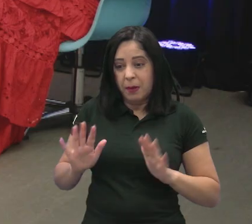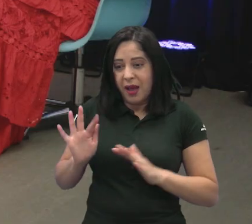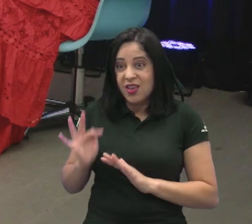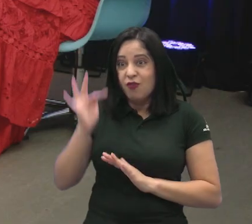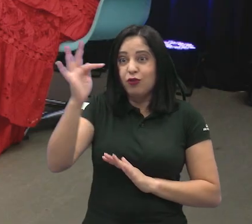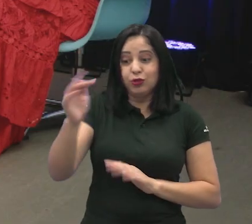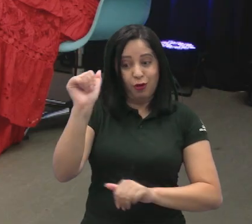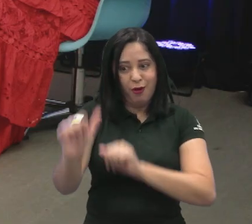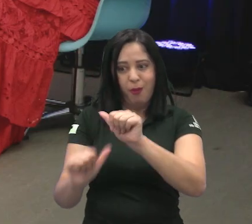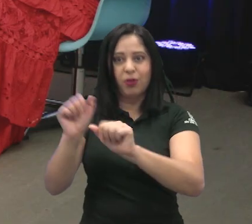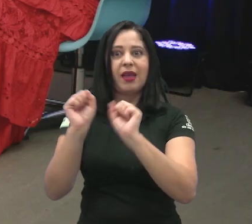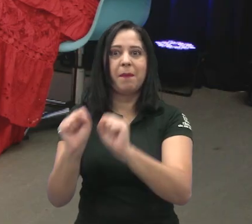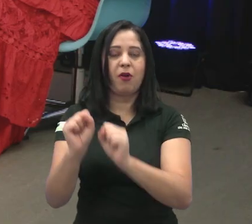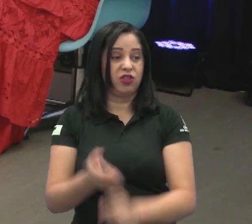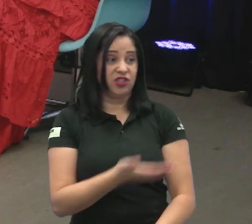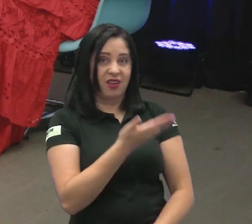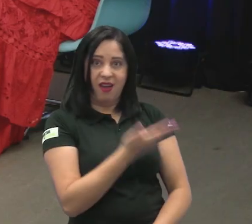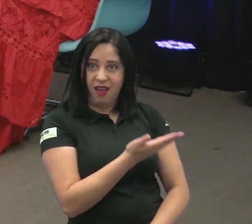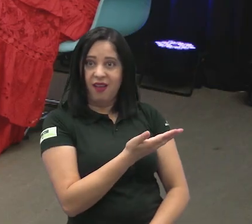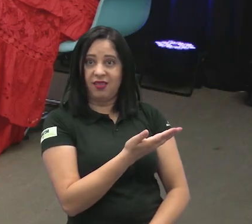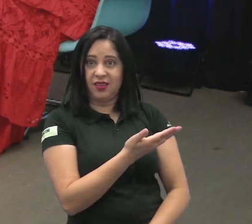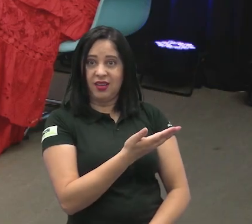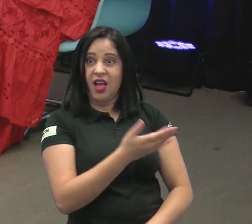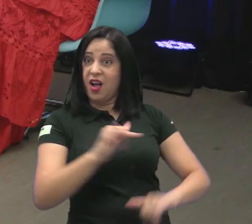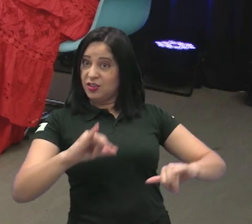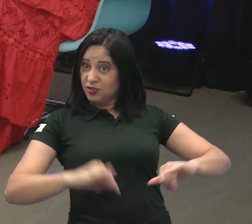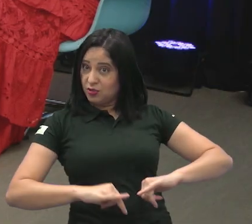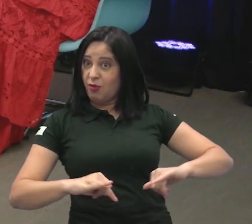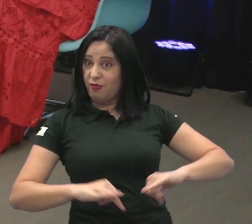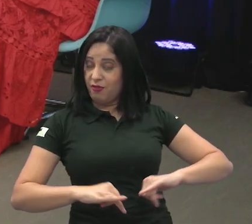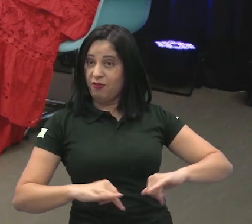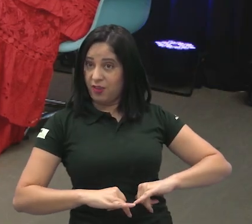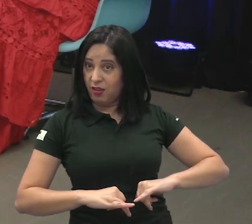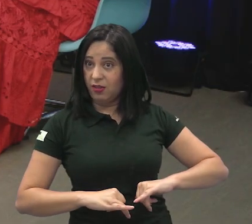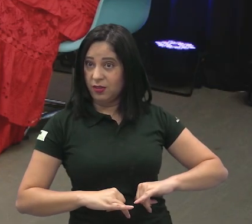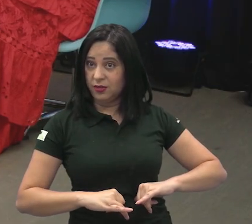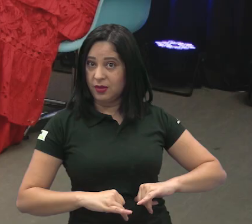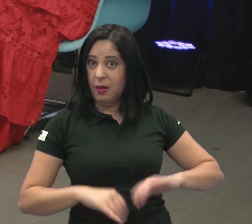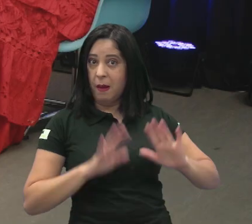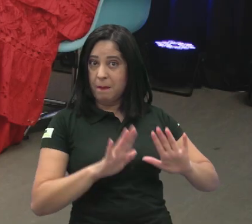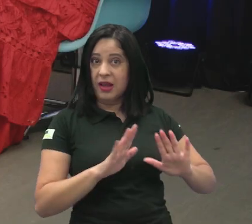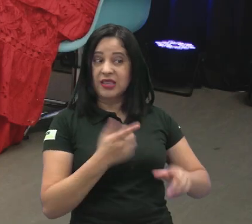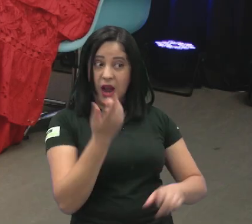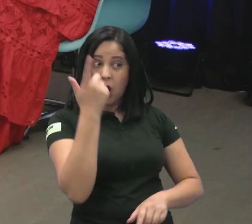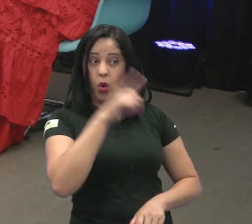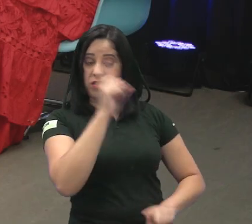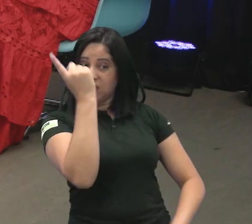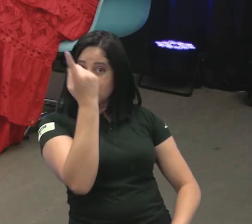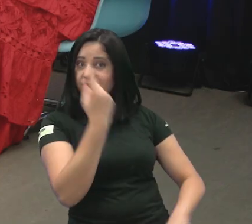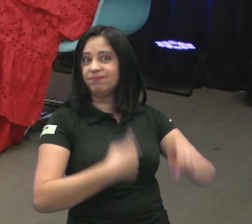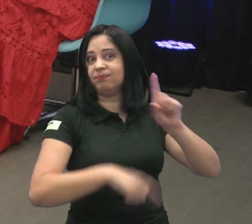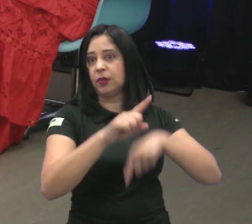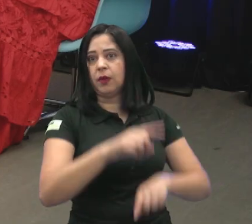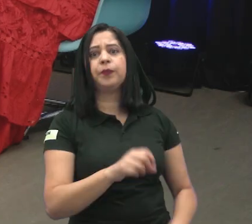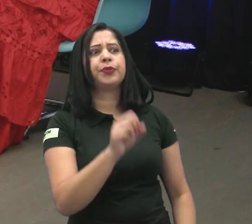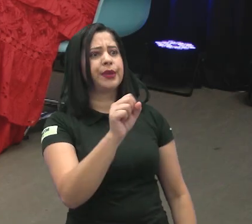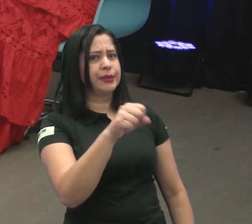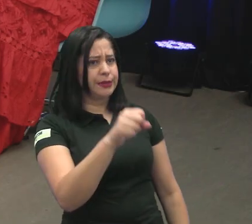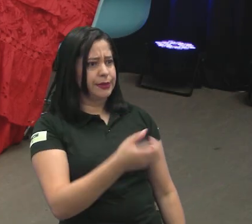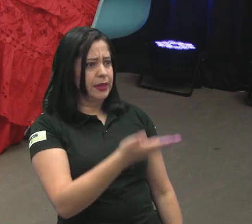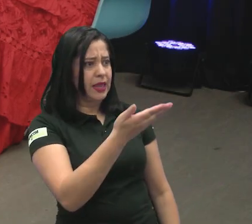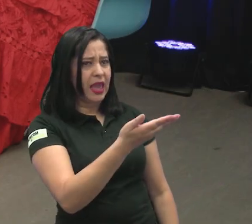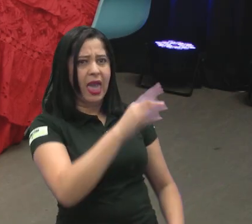momento dela, de uma dor, e ela conseguiu ressignificar, e hoje a história dela inspira outras pessoas. Sem dúvida alguma, ela é